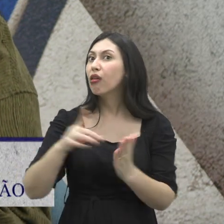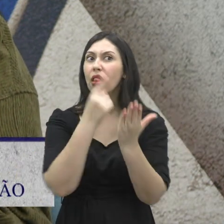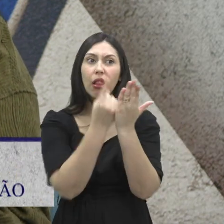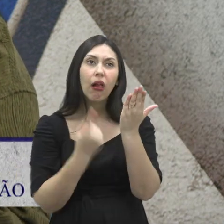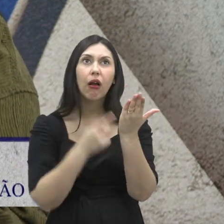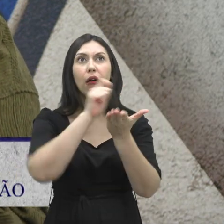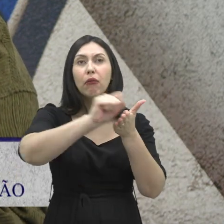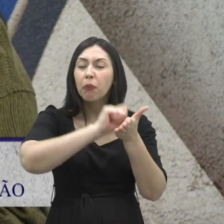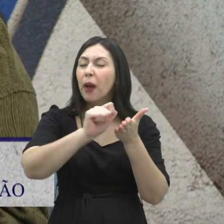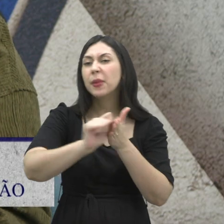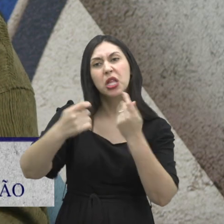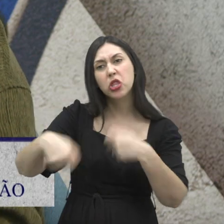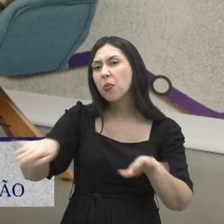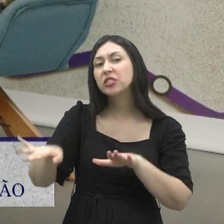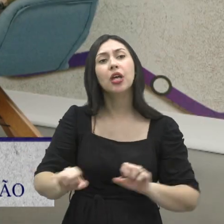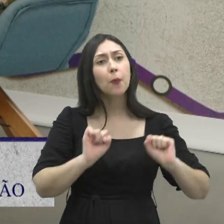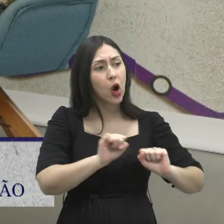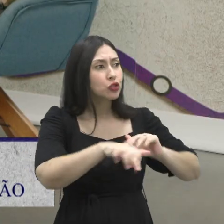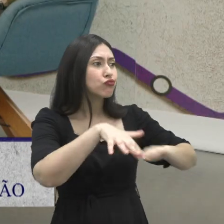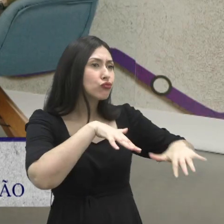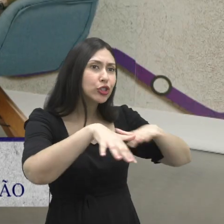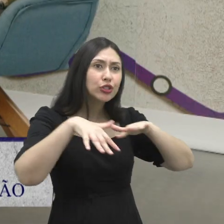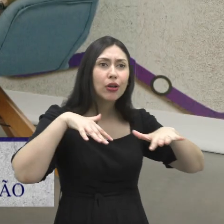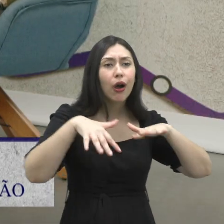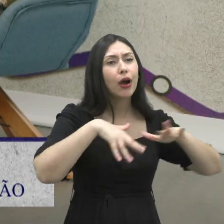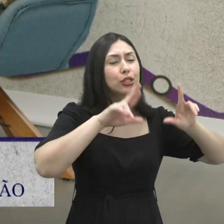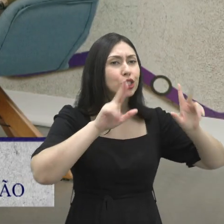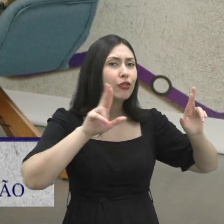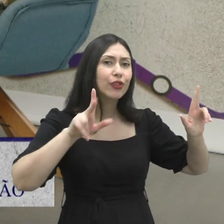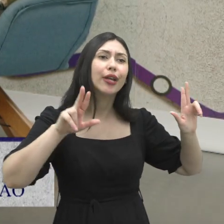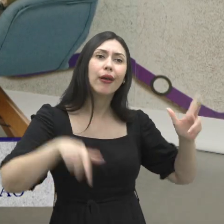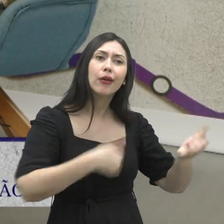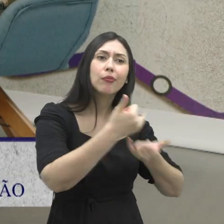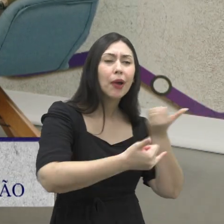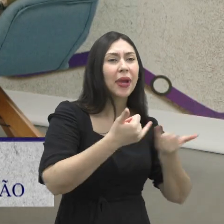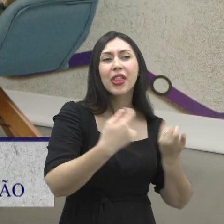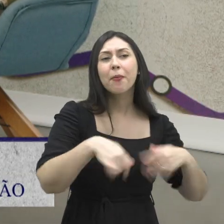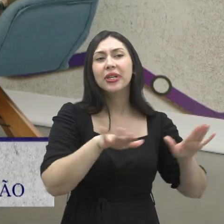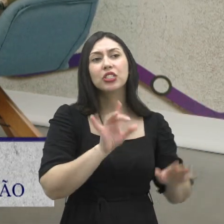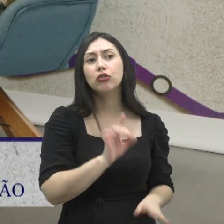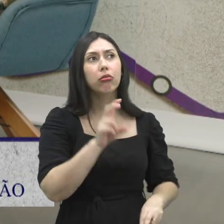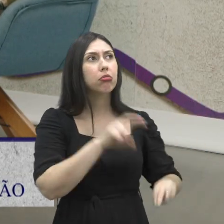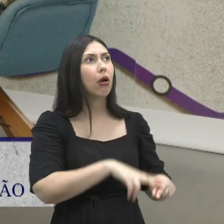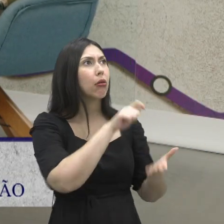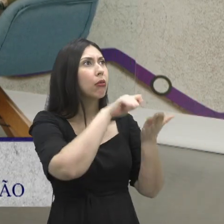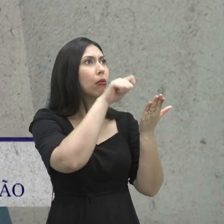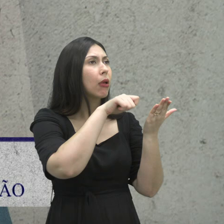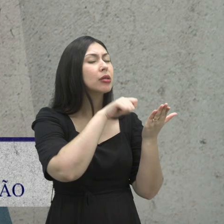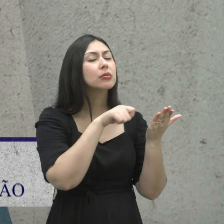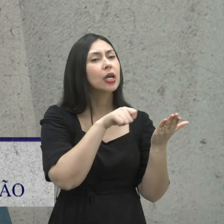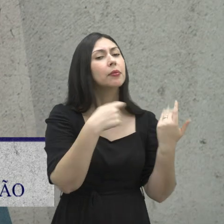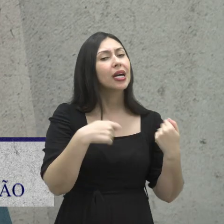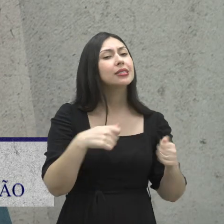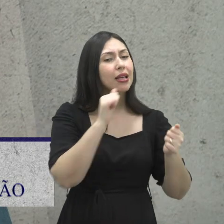caderno, lousa, caneta, esse dinamismo ali na aula, né? E não só aquela coisa, né, da lousa, né? Enfim,